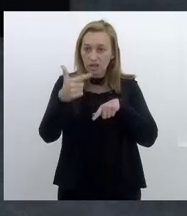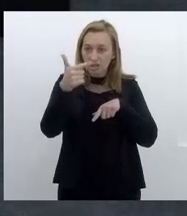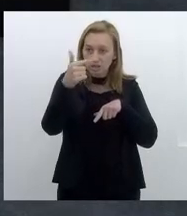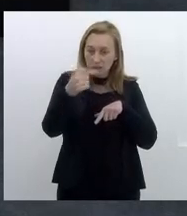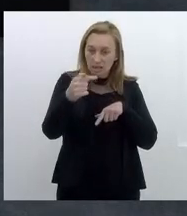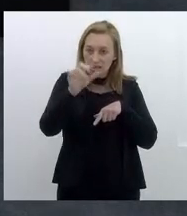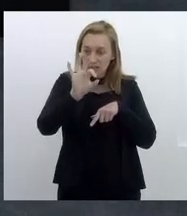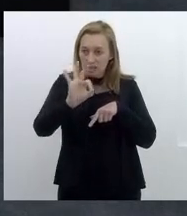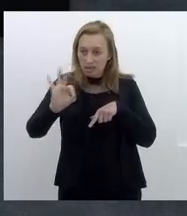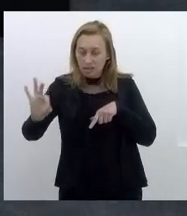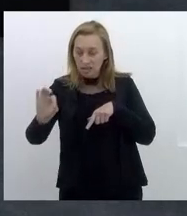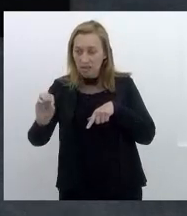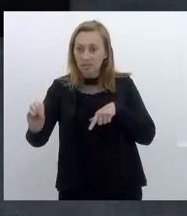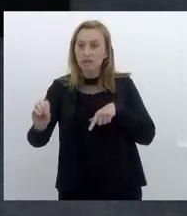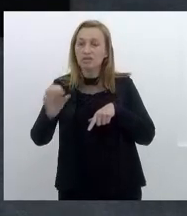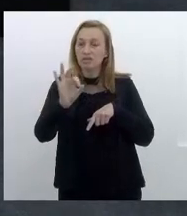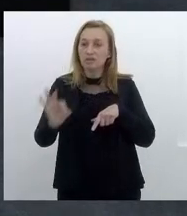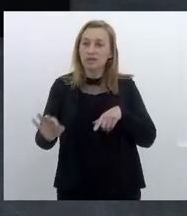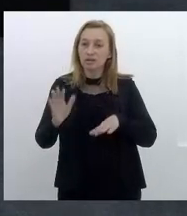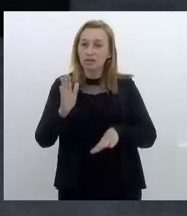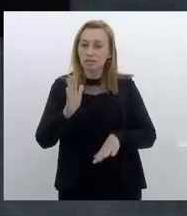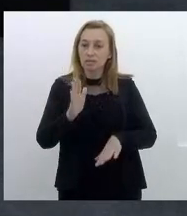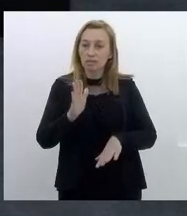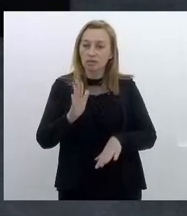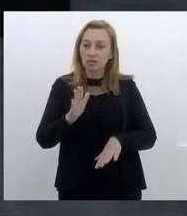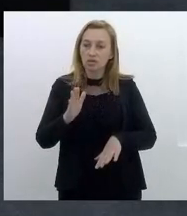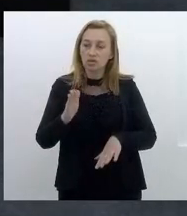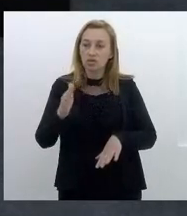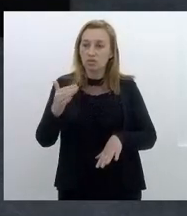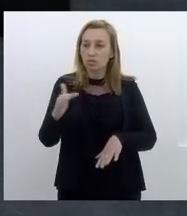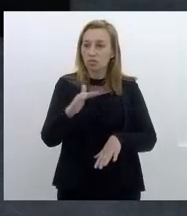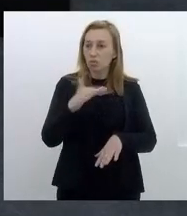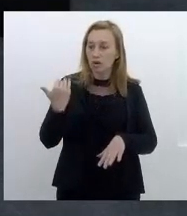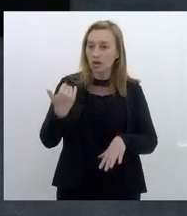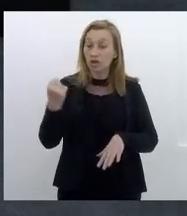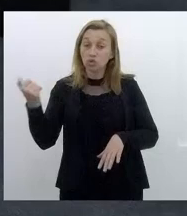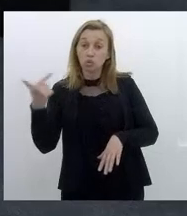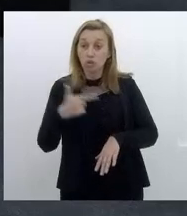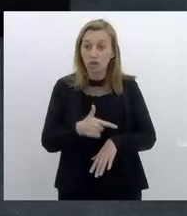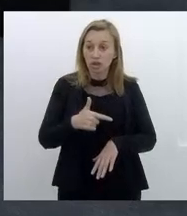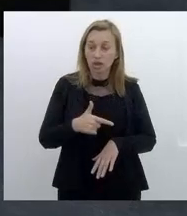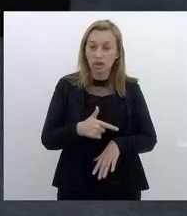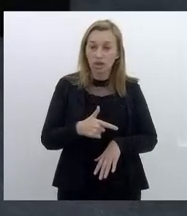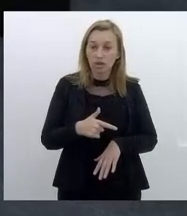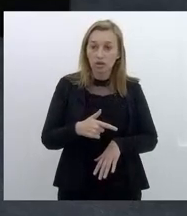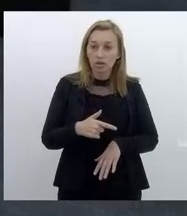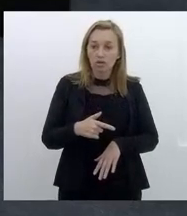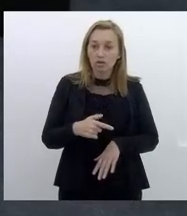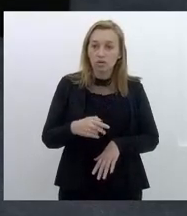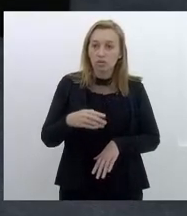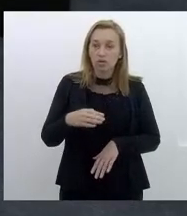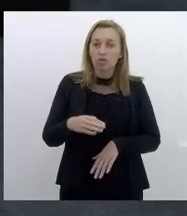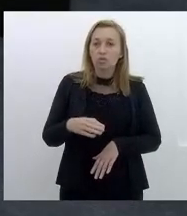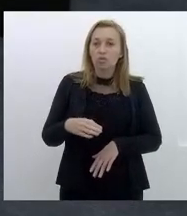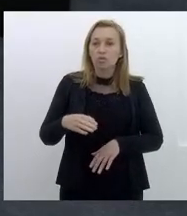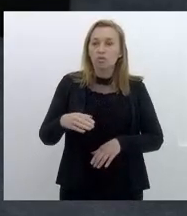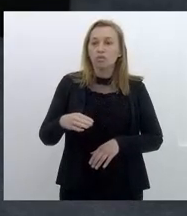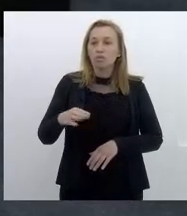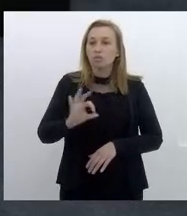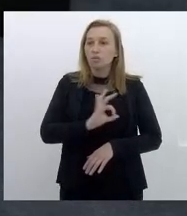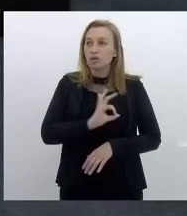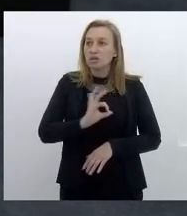700 vezes mais chances de ser ferido do que um policial do que um soldado americano na Guerra do Golfo